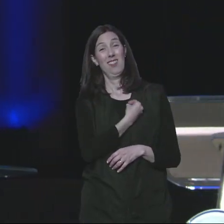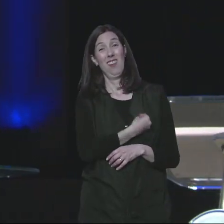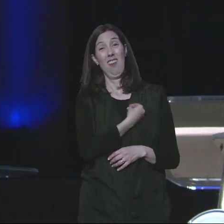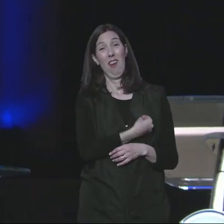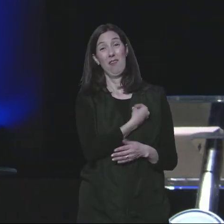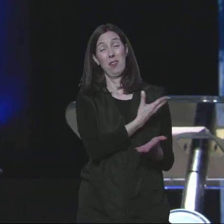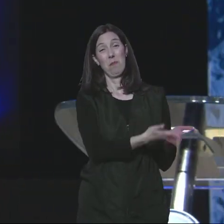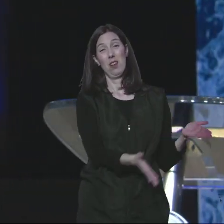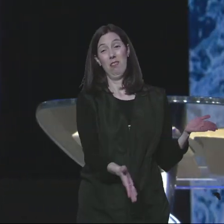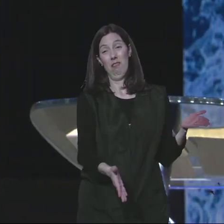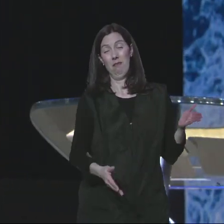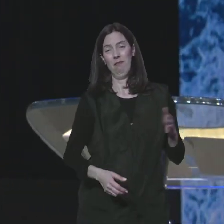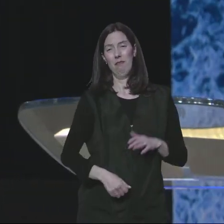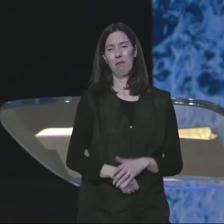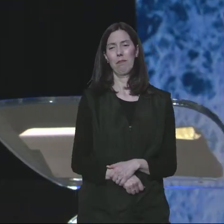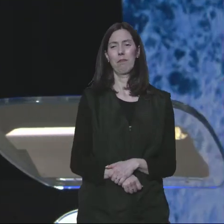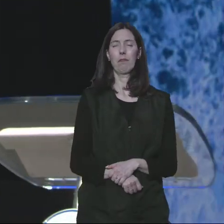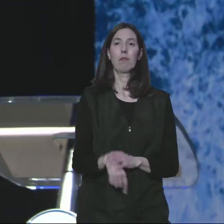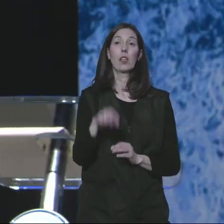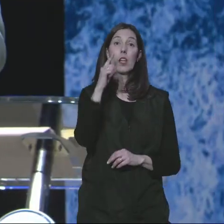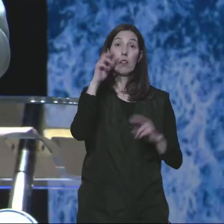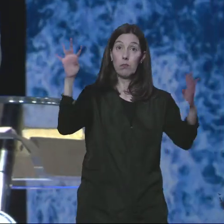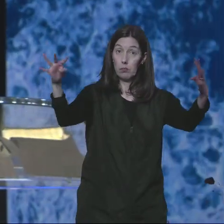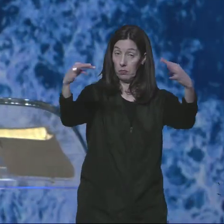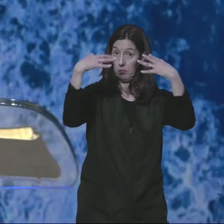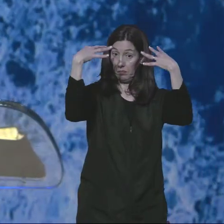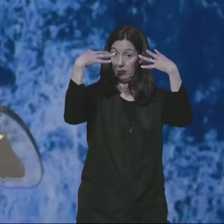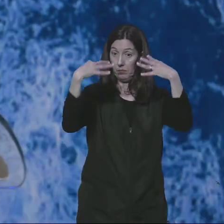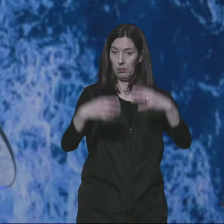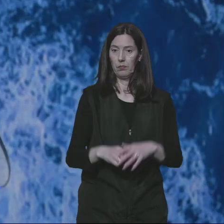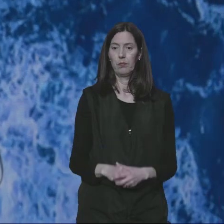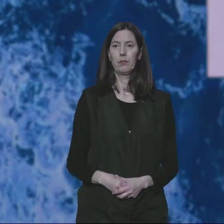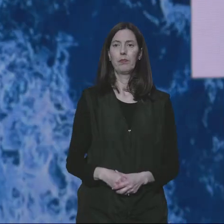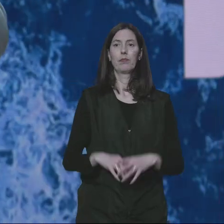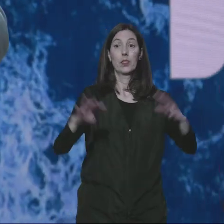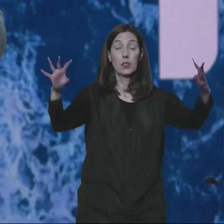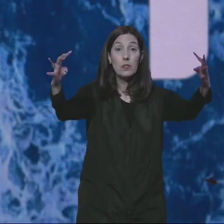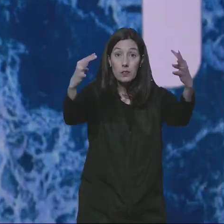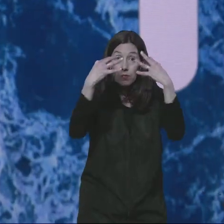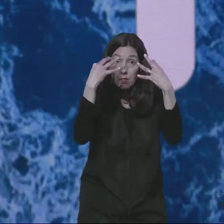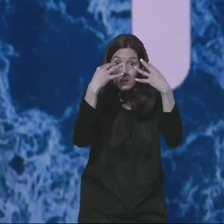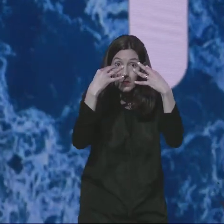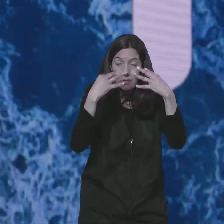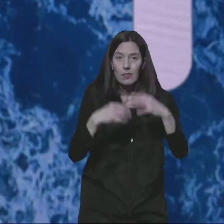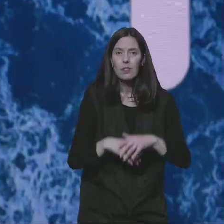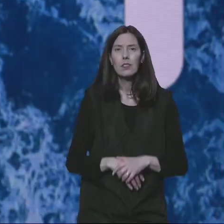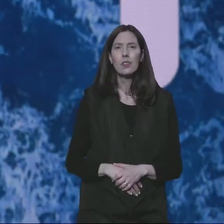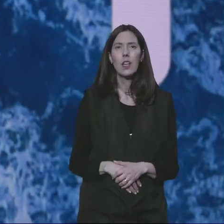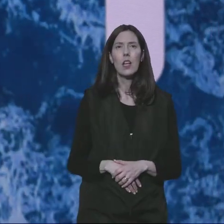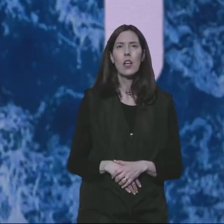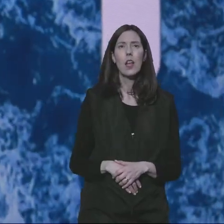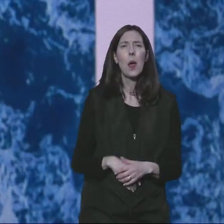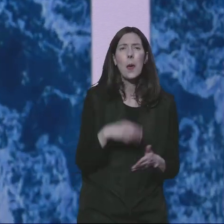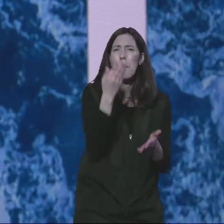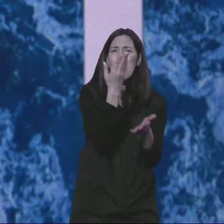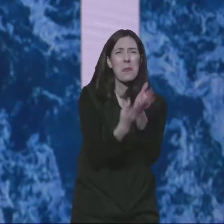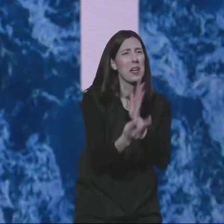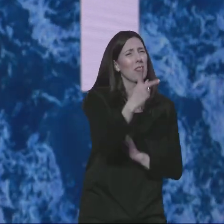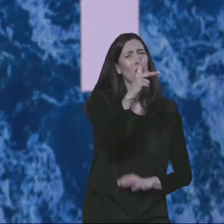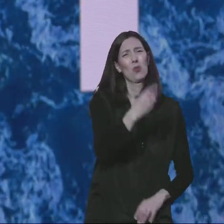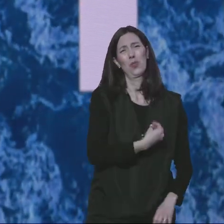vida. Olha aqui para mim, olha aqui para mim. Não desperdice a sua vida,